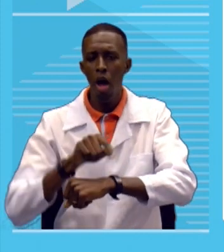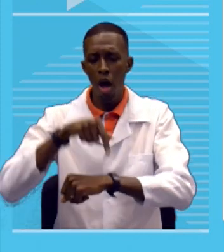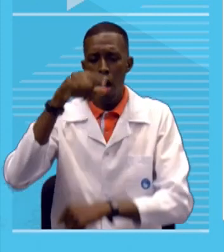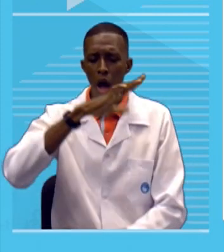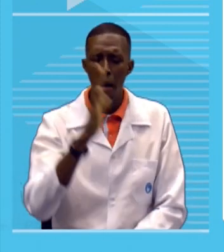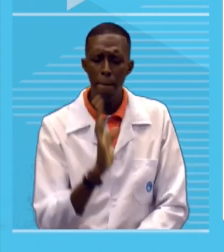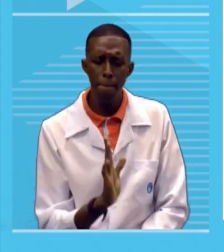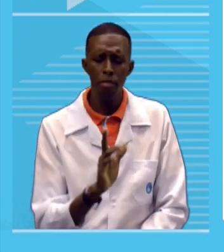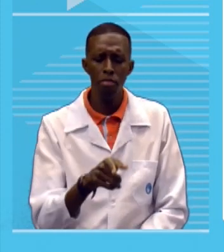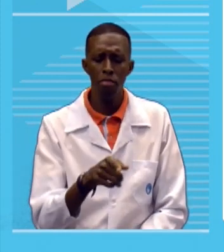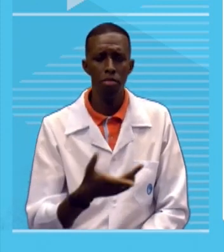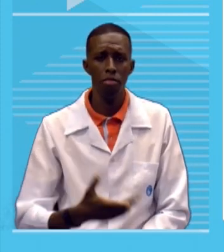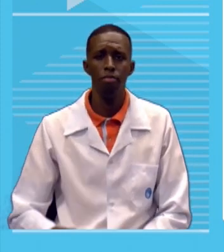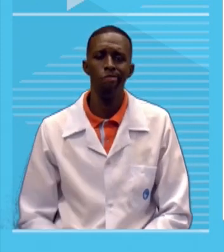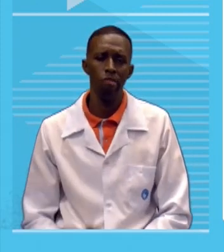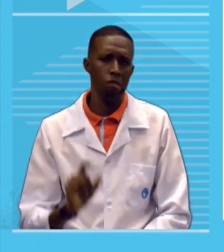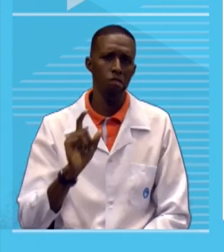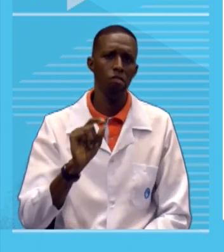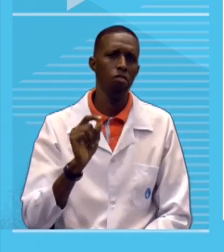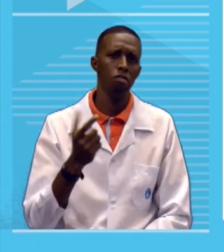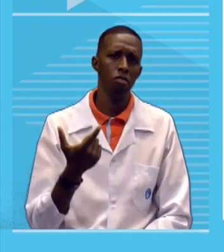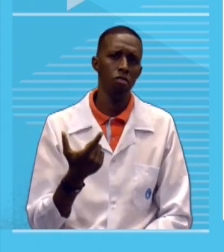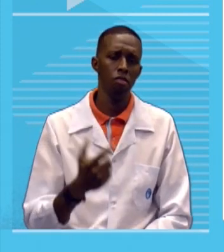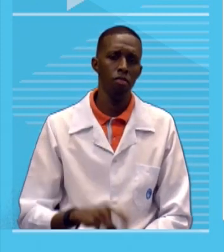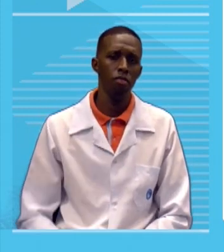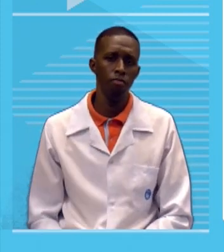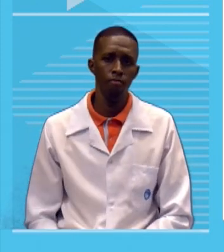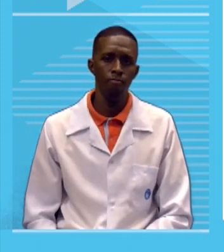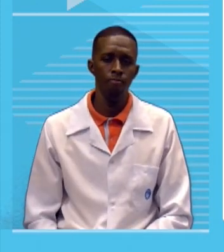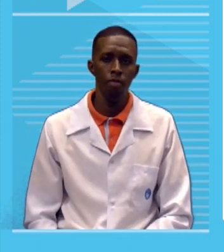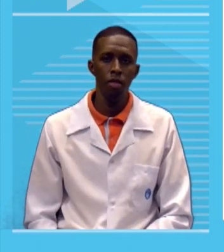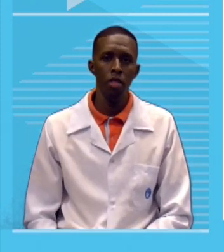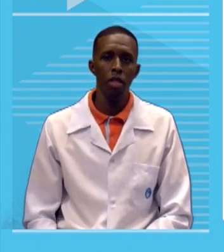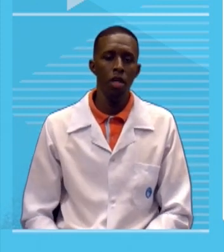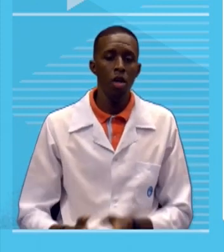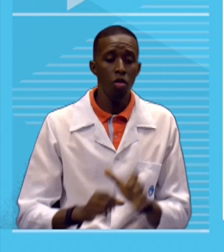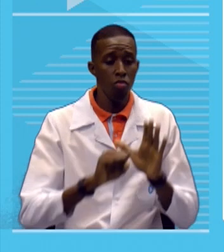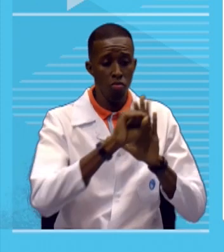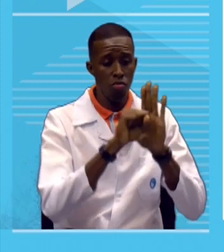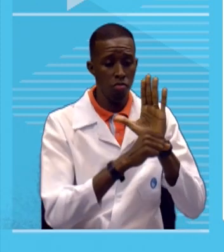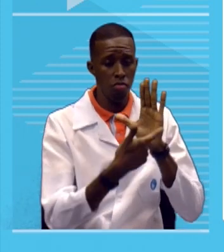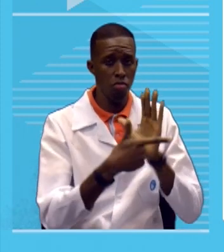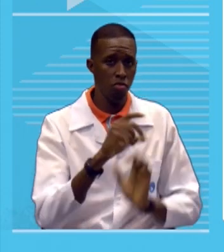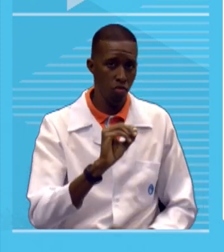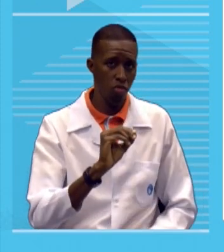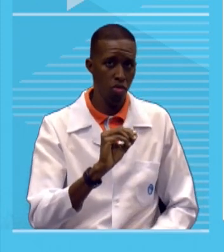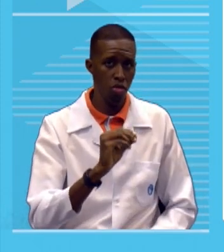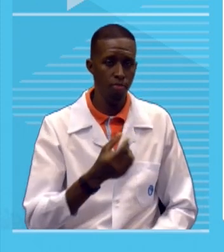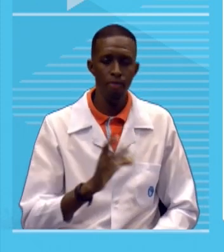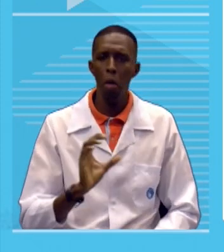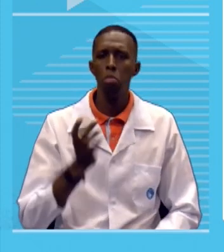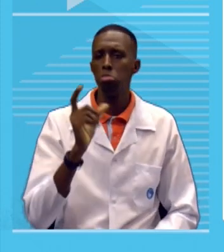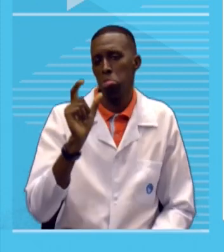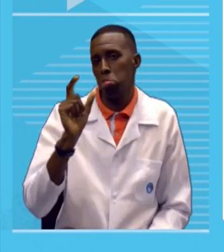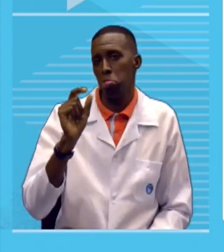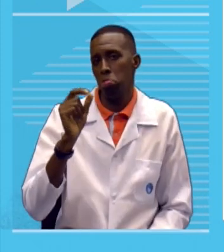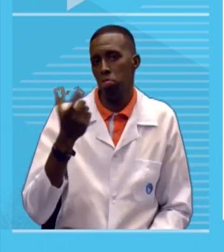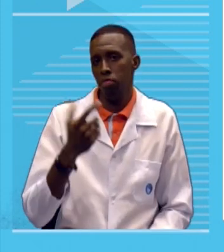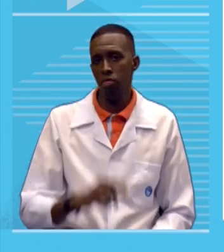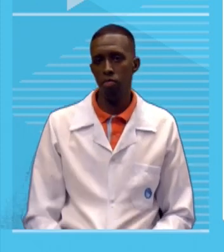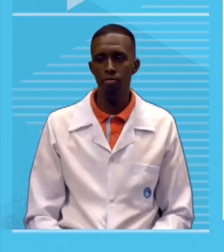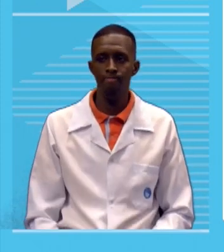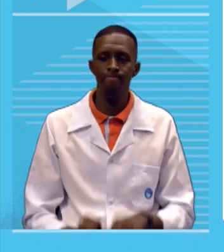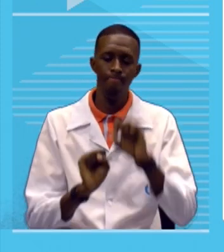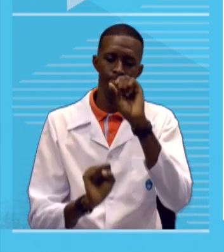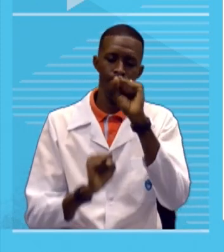mais significativa durante o século XX. Isso se deveu a um aumento da industrialização, principalmente a partir da